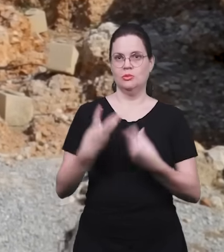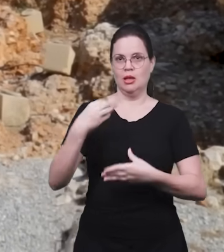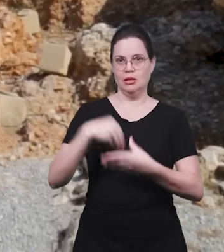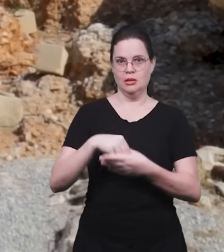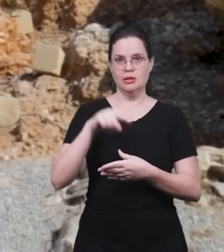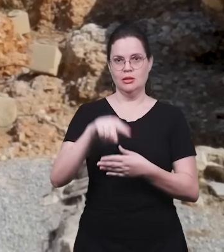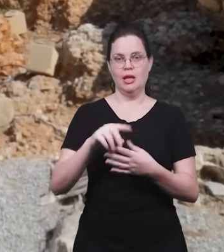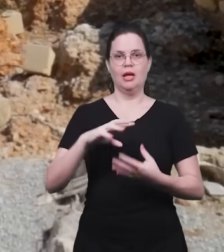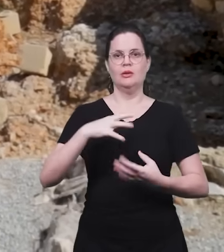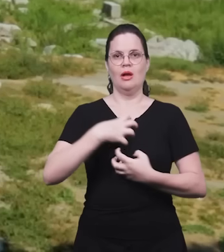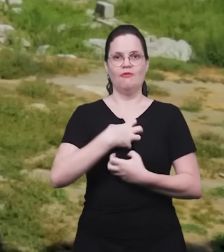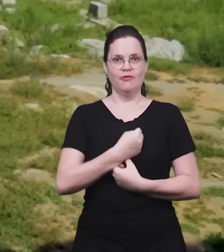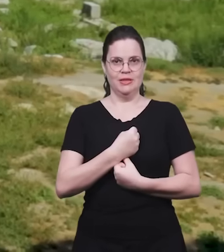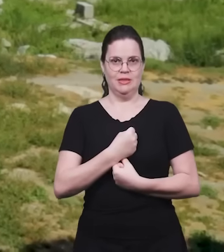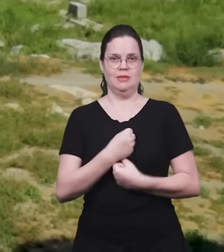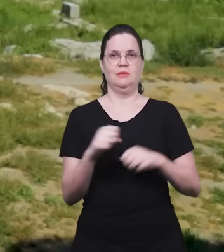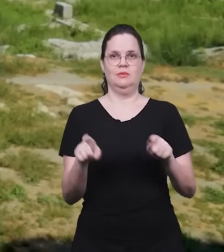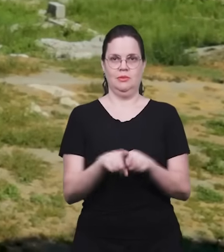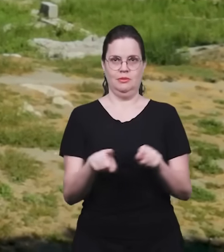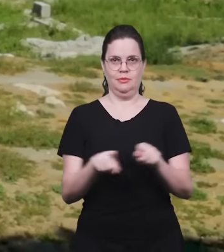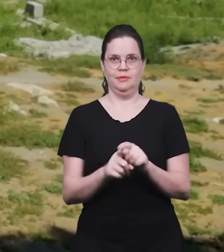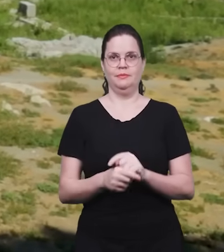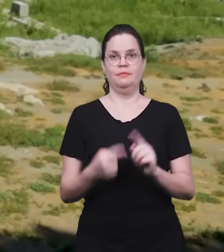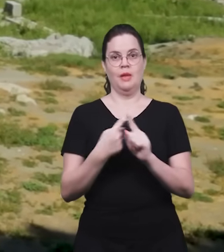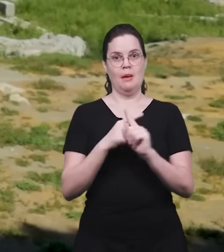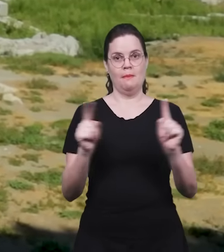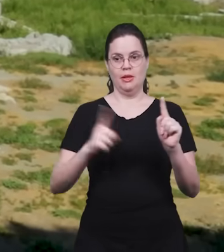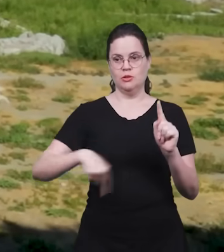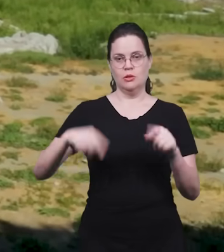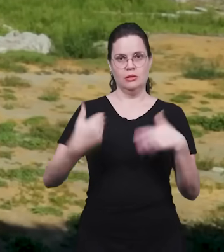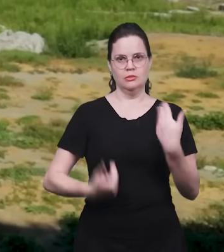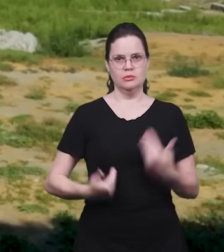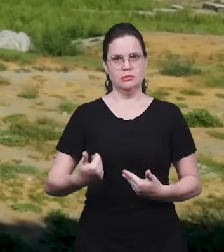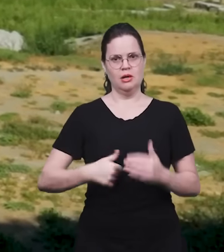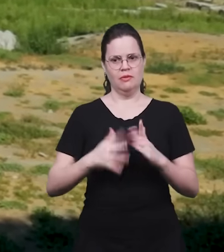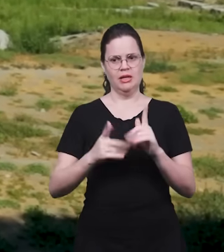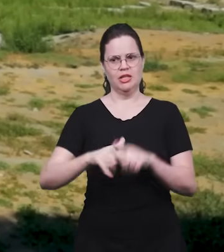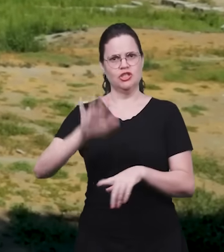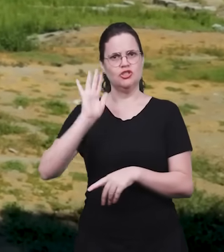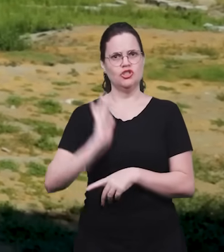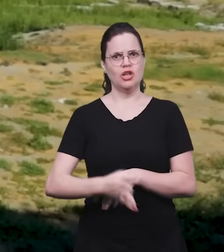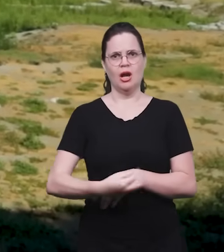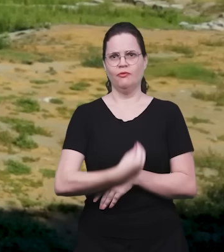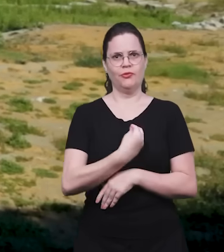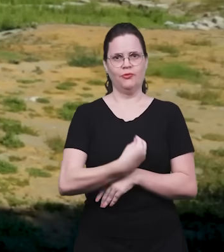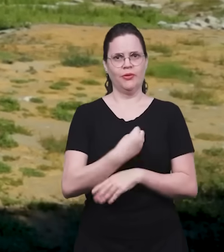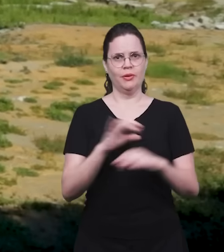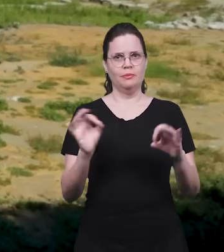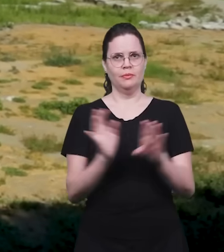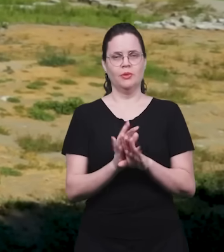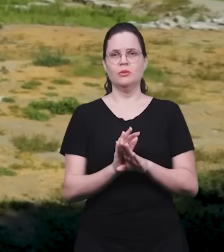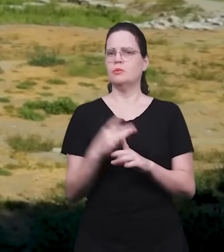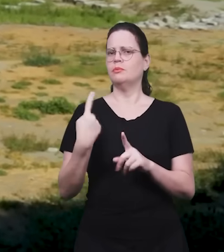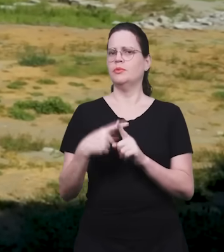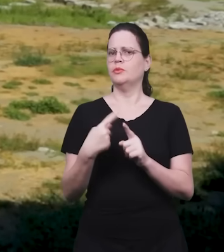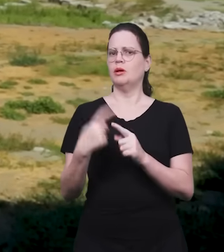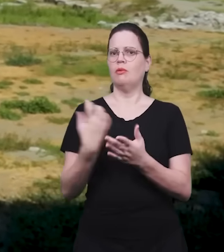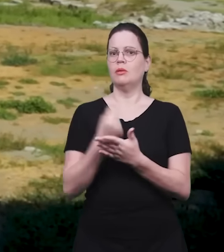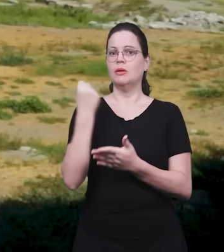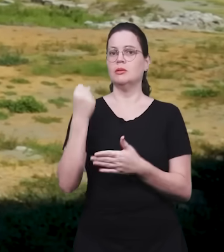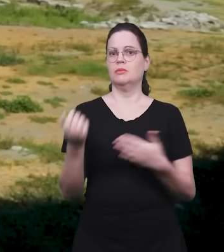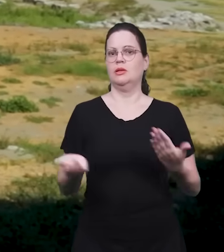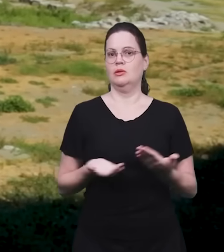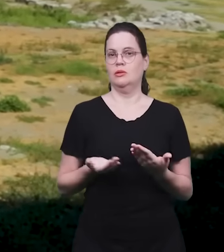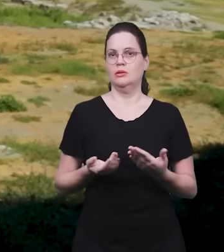palavra aflição. Agora, a igreja já passou por isso. E por que o arrebatamento